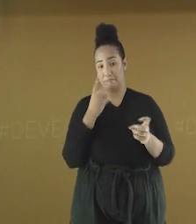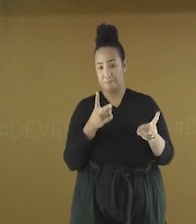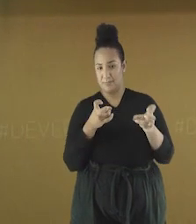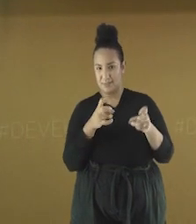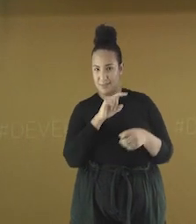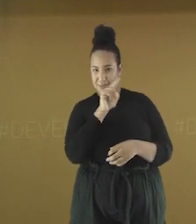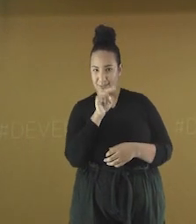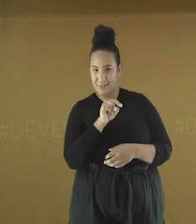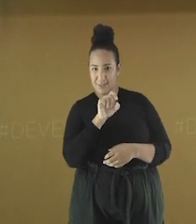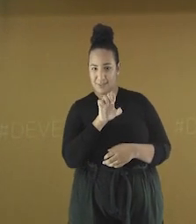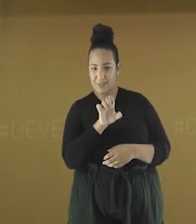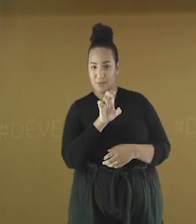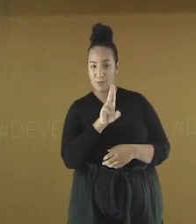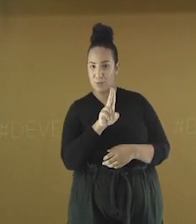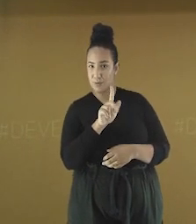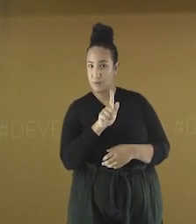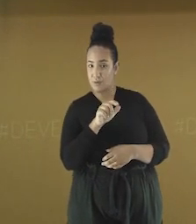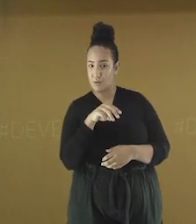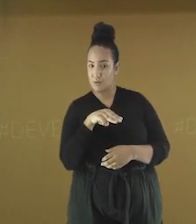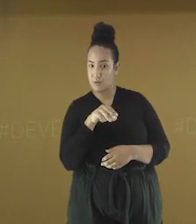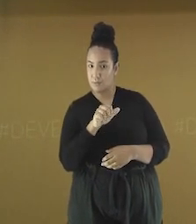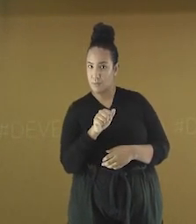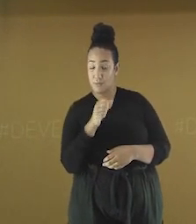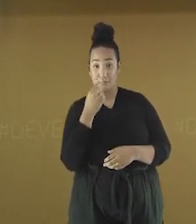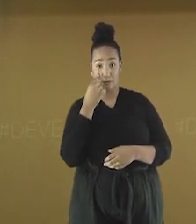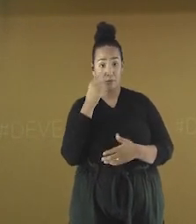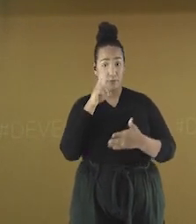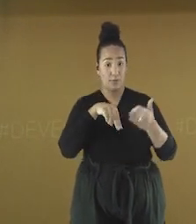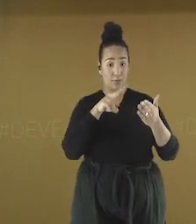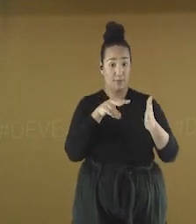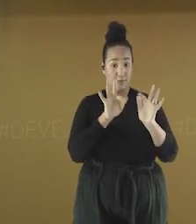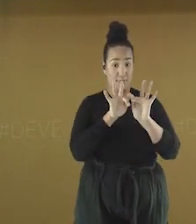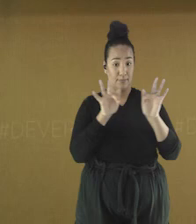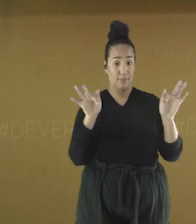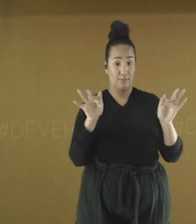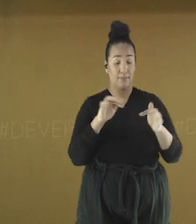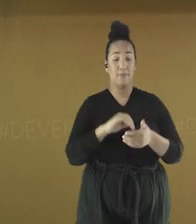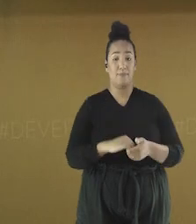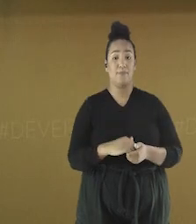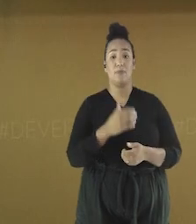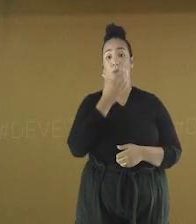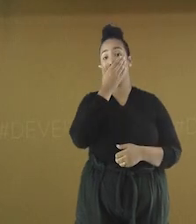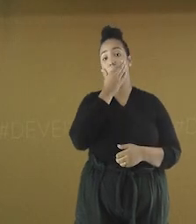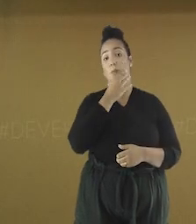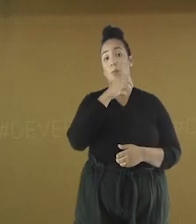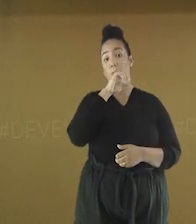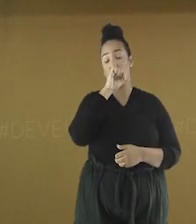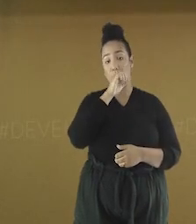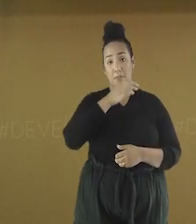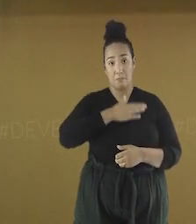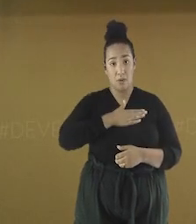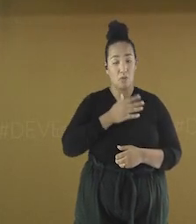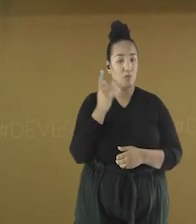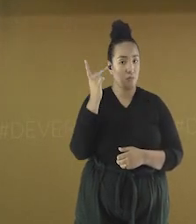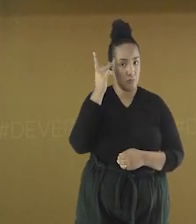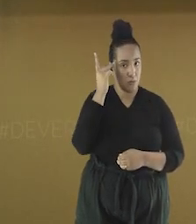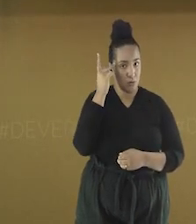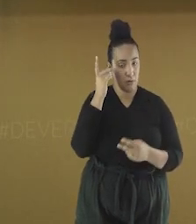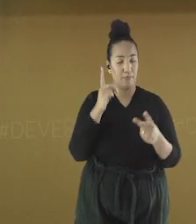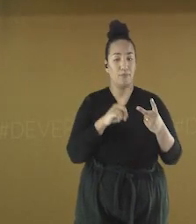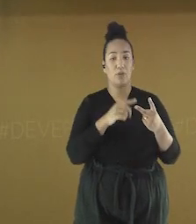Conseguiram perceber a zeugma? Vamos conferir lendo os versos. Olhem só. O meu pai era paulista, meu